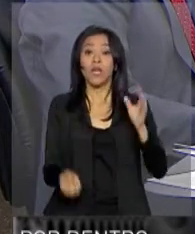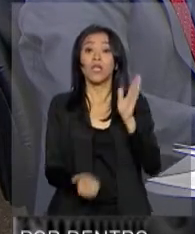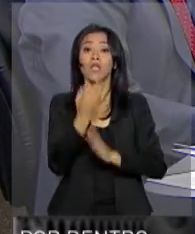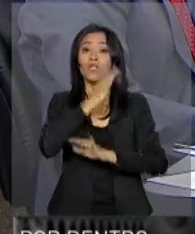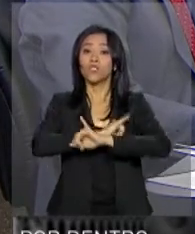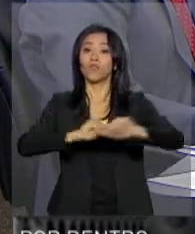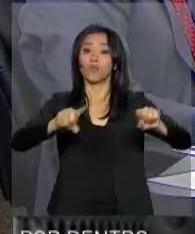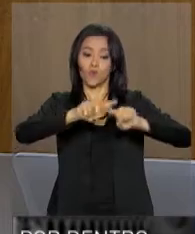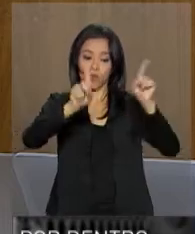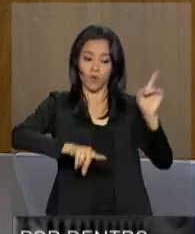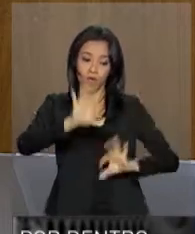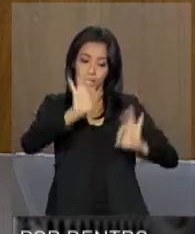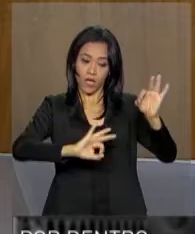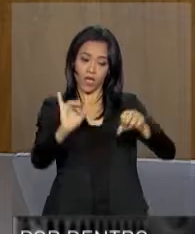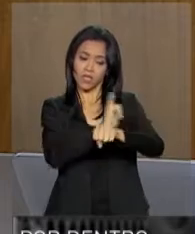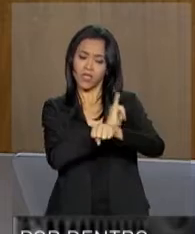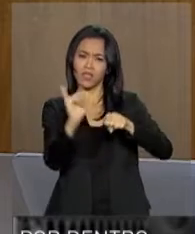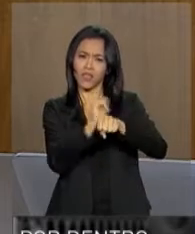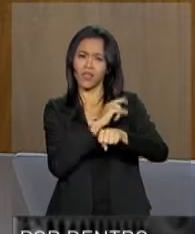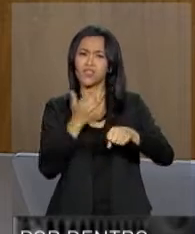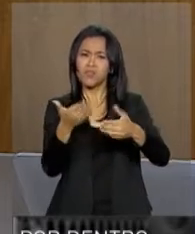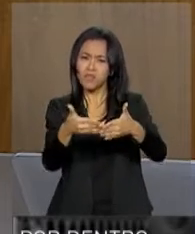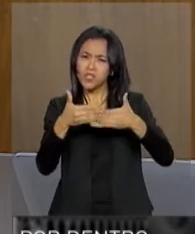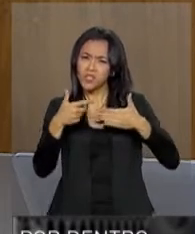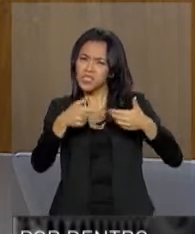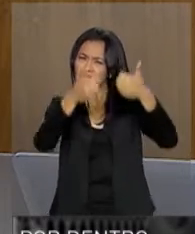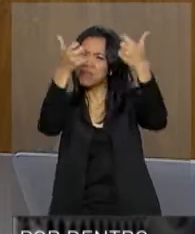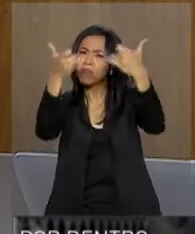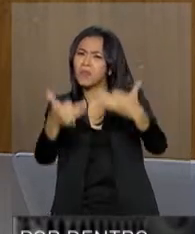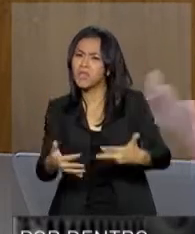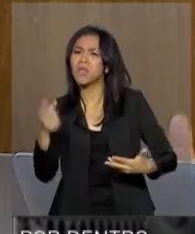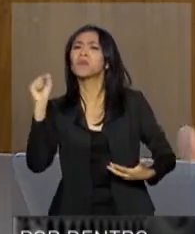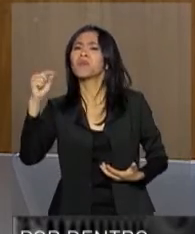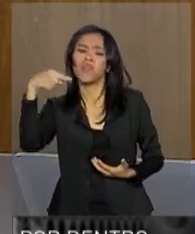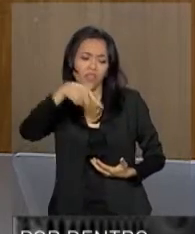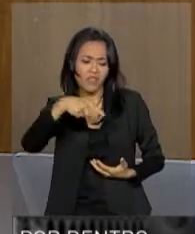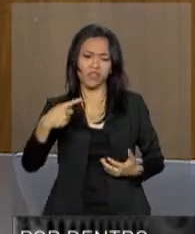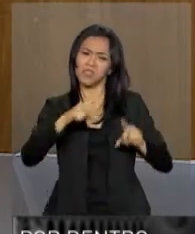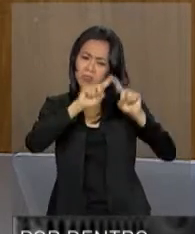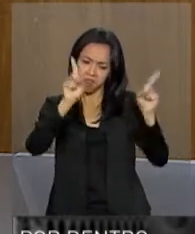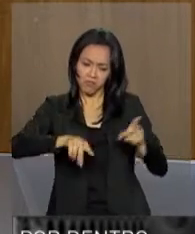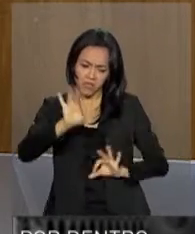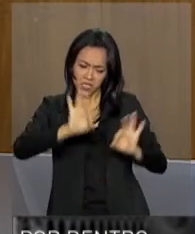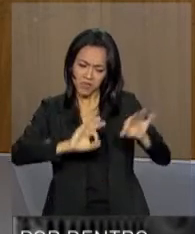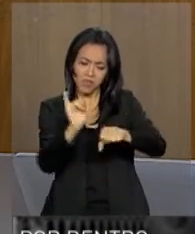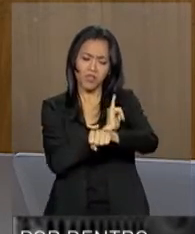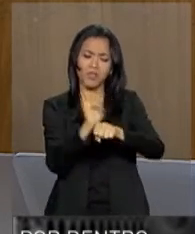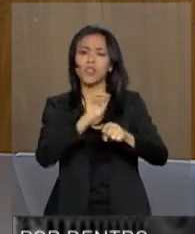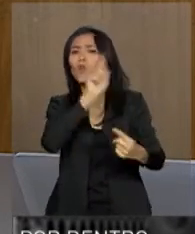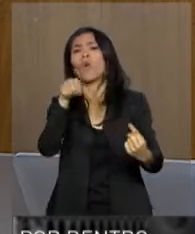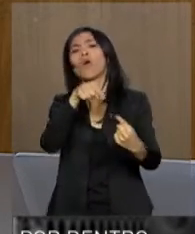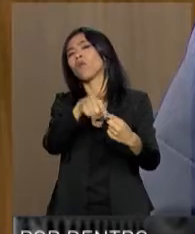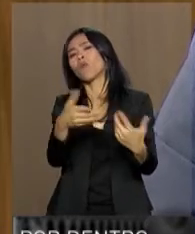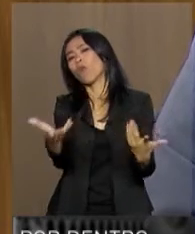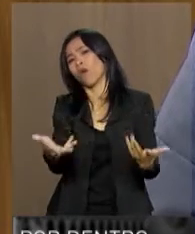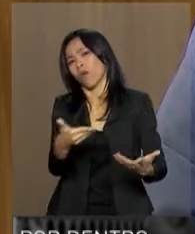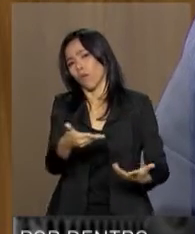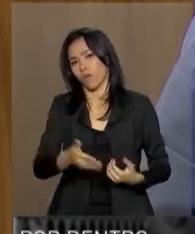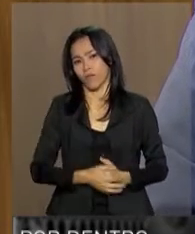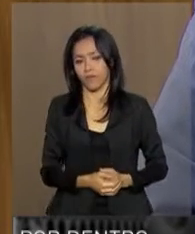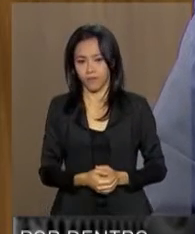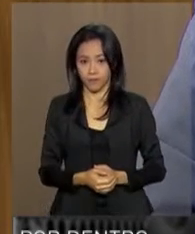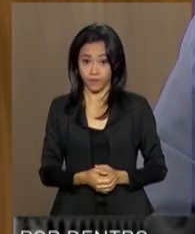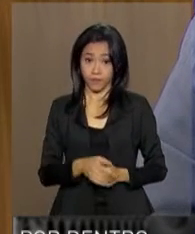econômico e social eu queria que sua explicação pra gente o que essa estratégia e qual que é o objetivo dela seja